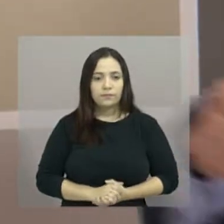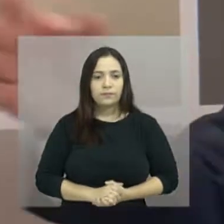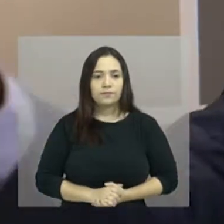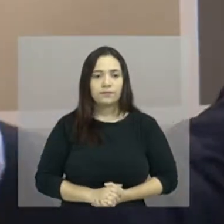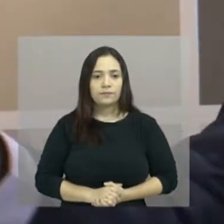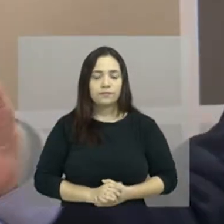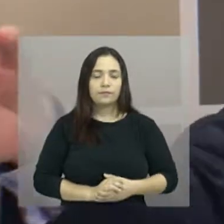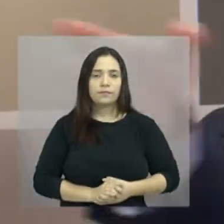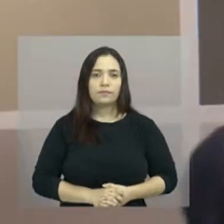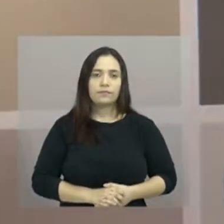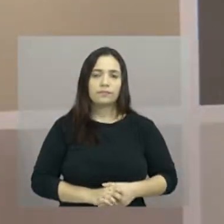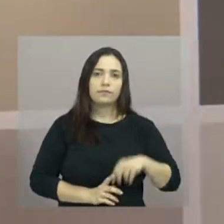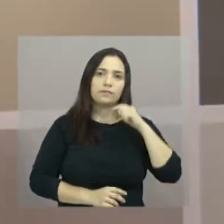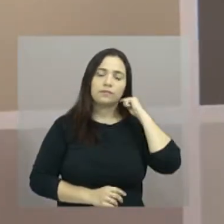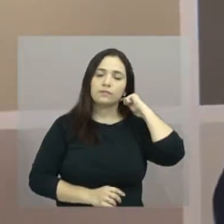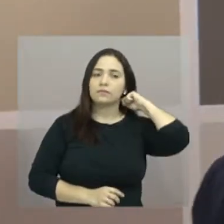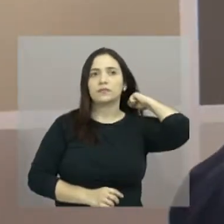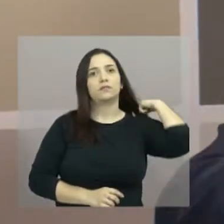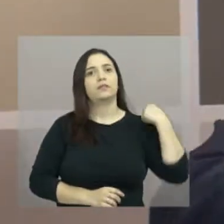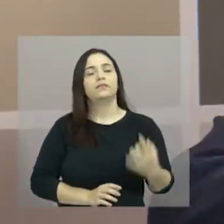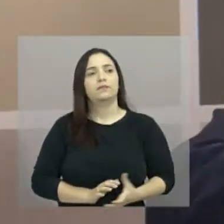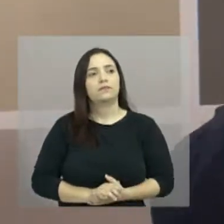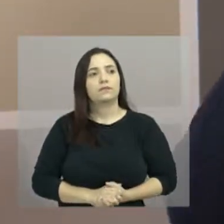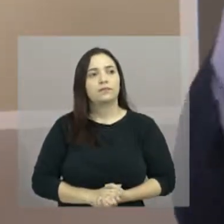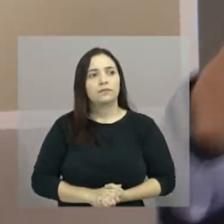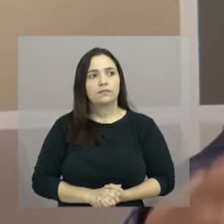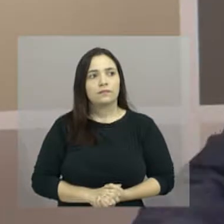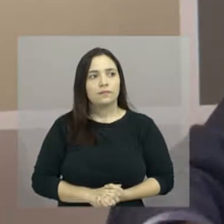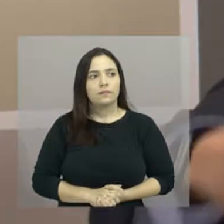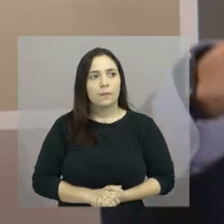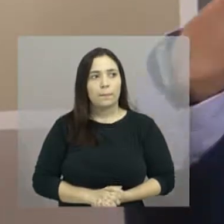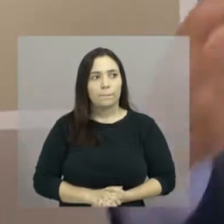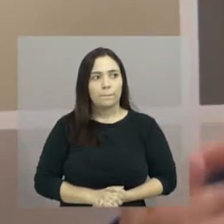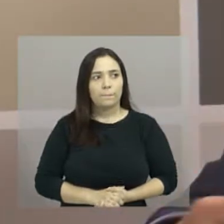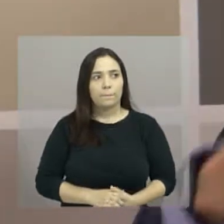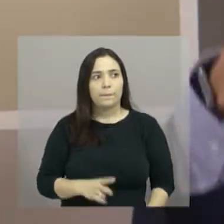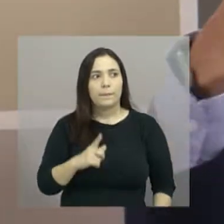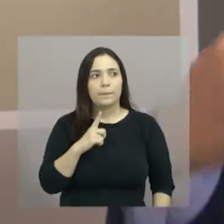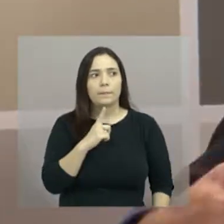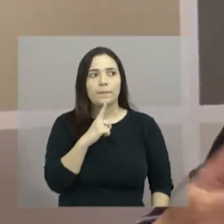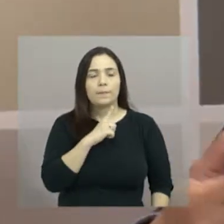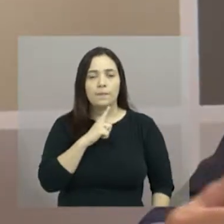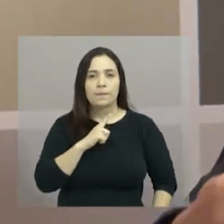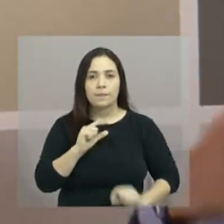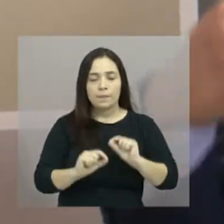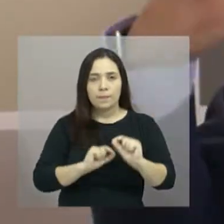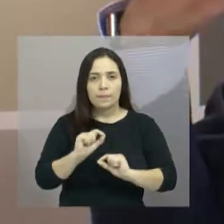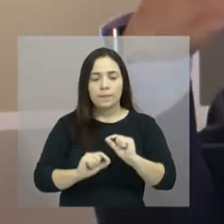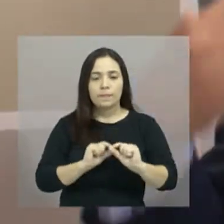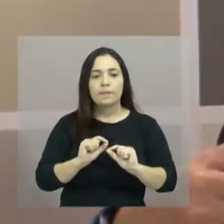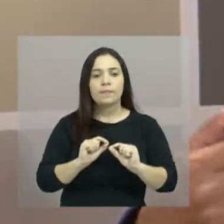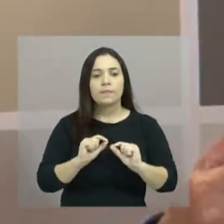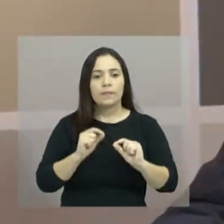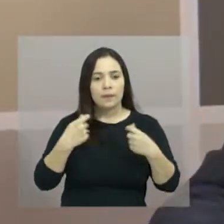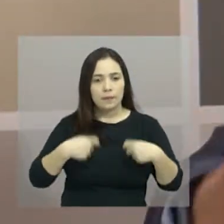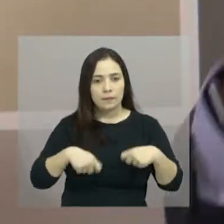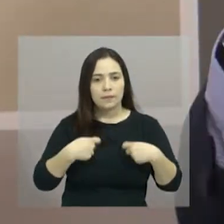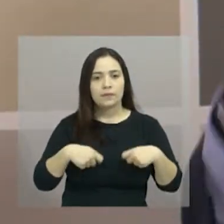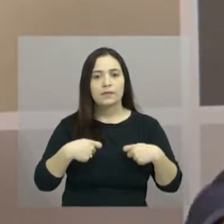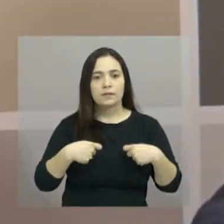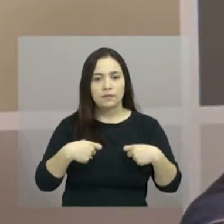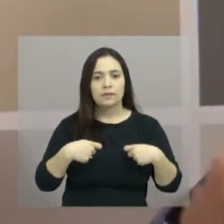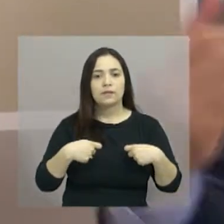dentro. Foi feita uma campanha grande com o Drauzio Varela, com a prefeitura. Demais. Para poder tentar e mostrar. E a gente continua insistindo. A prevenção é o melhor